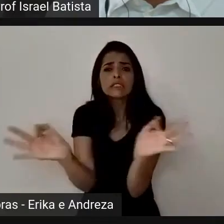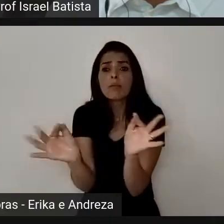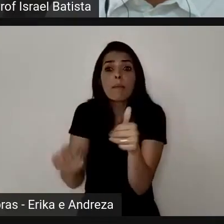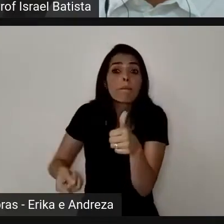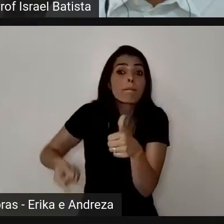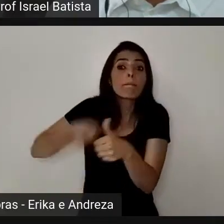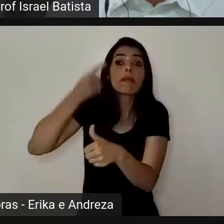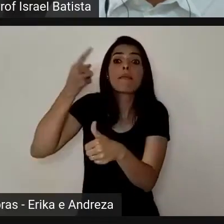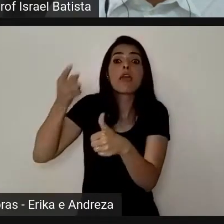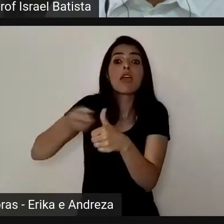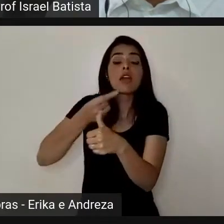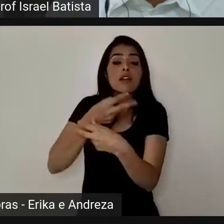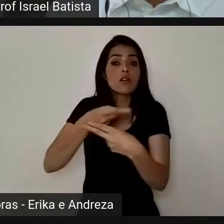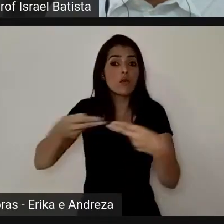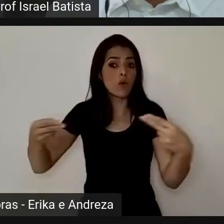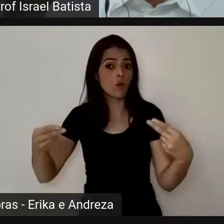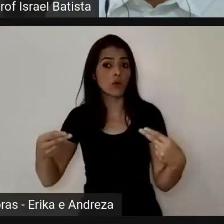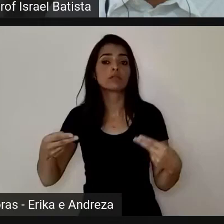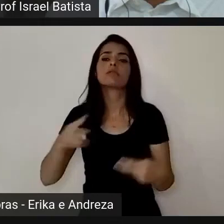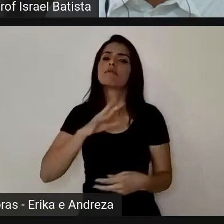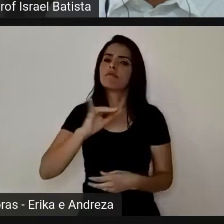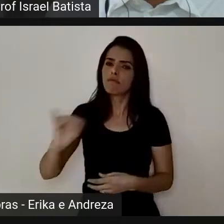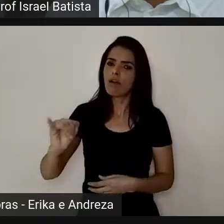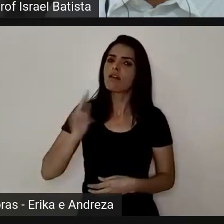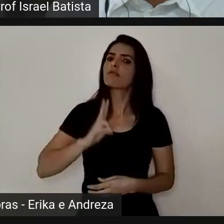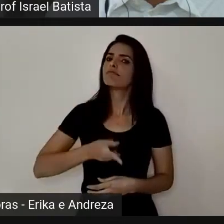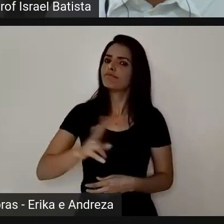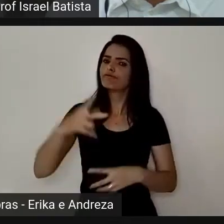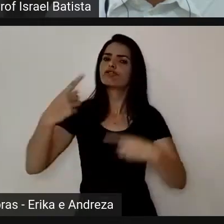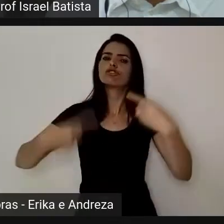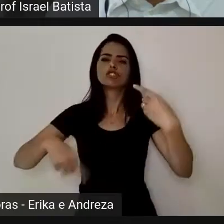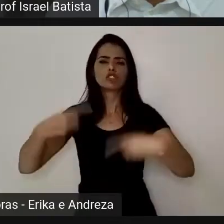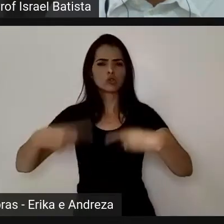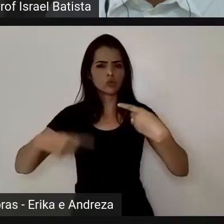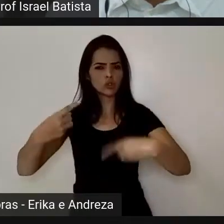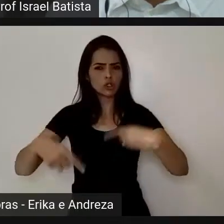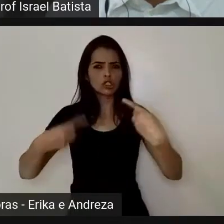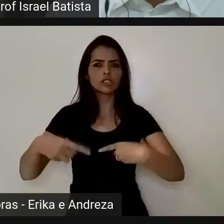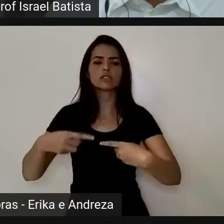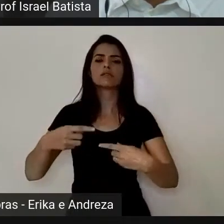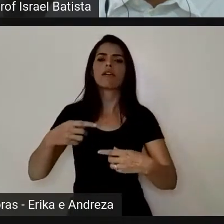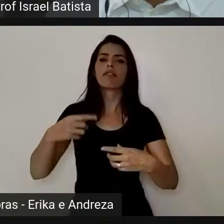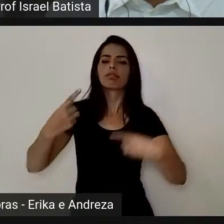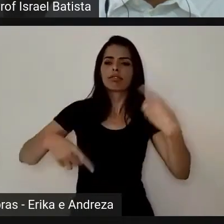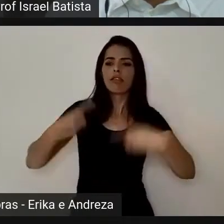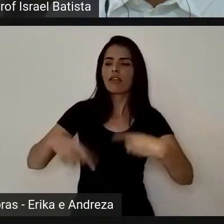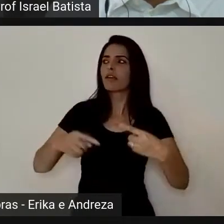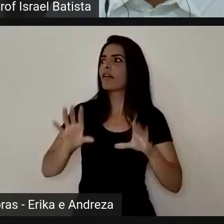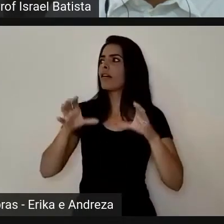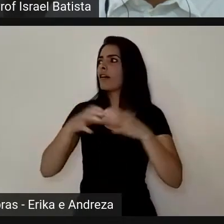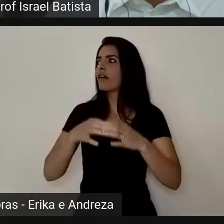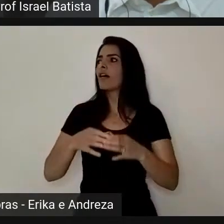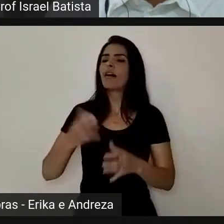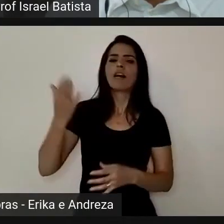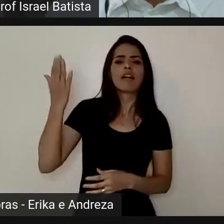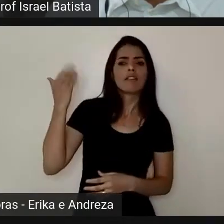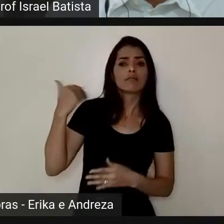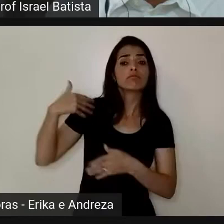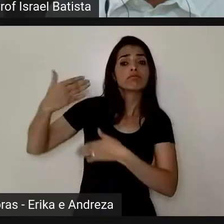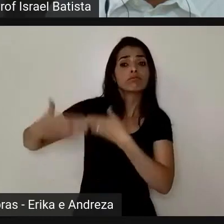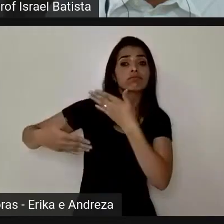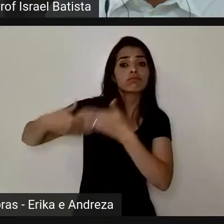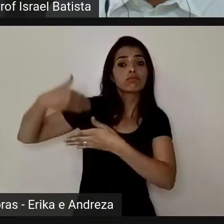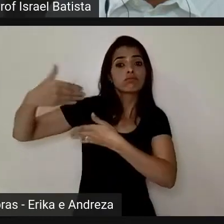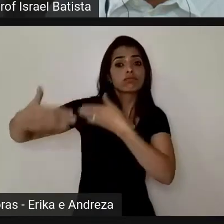uma primeira peça de inúmeras outras peças que vão ter que ser discutidas, debatidas aqui no